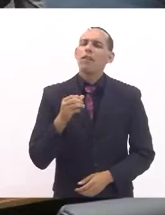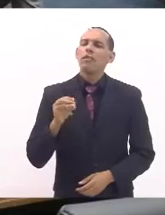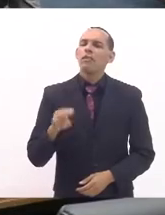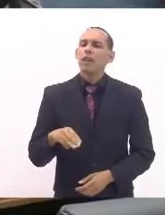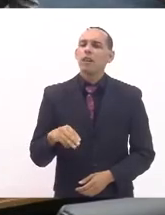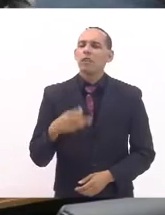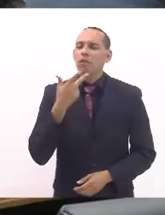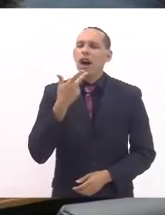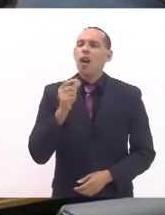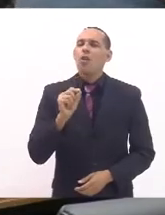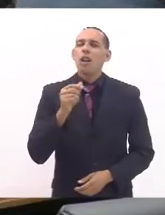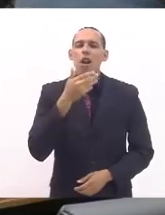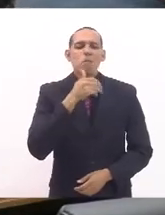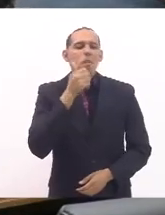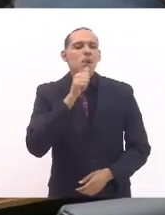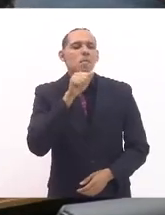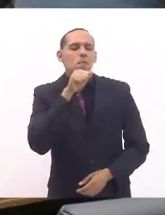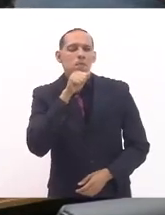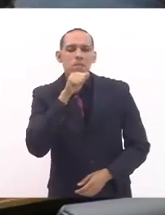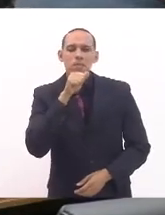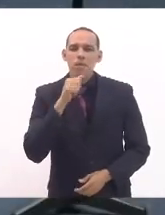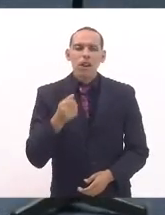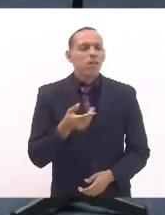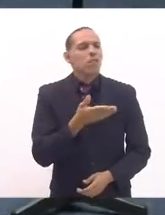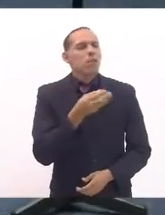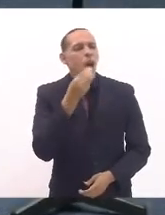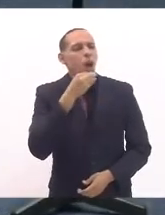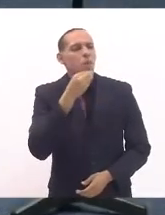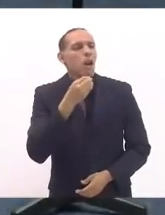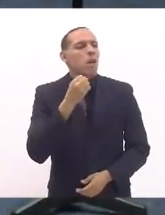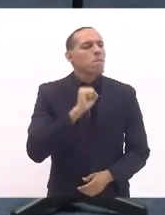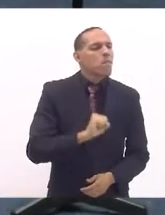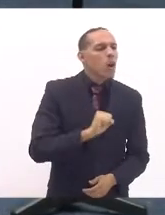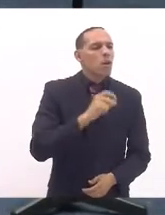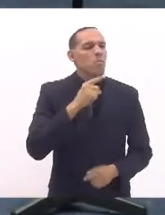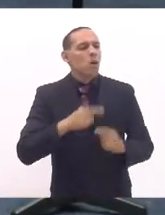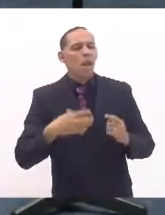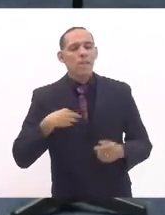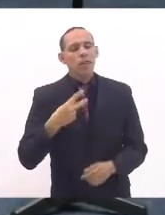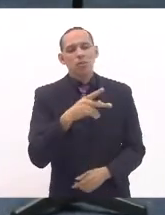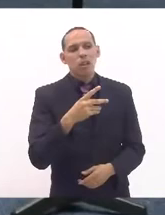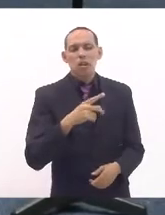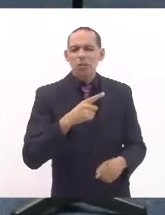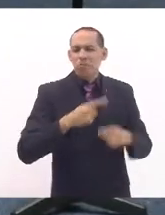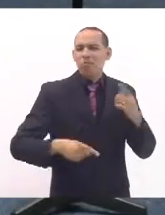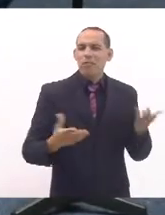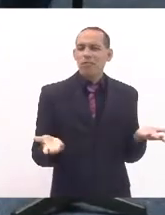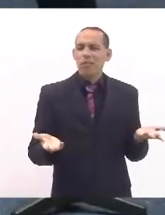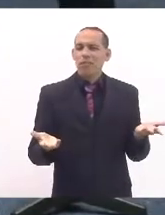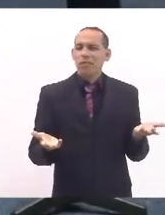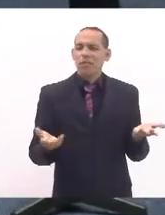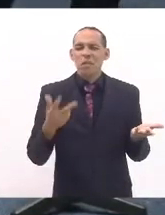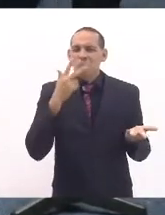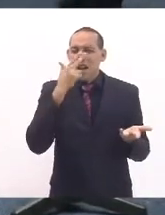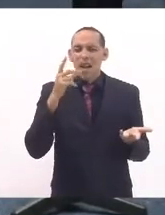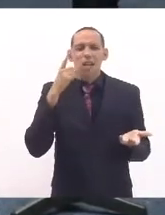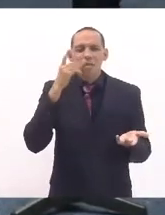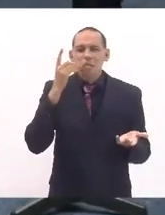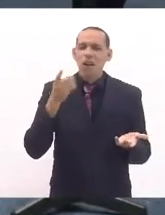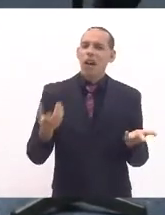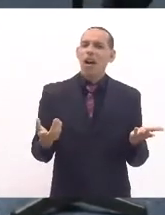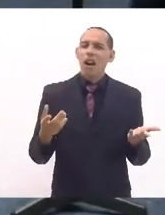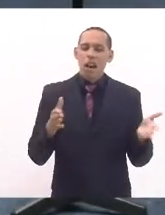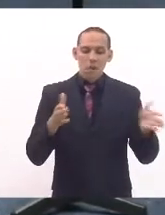para dizer para um pai e para uma mãe de família o que seu filho pode ou não comer? Eu acho engraçado que tem deputados aí que, durante toda